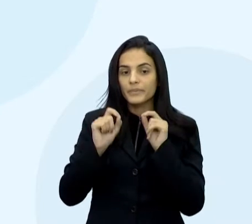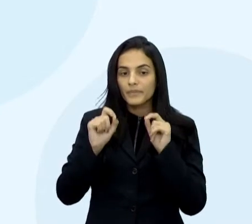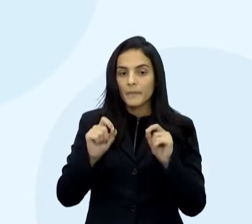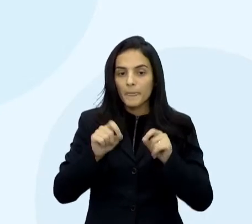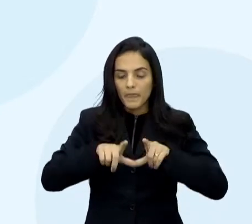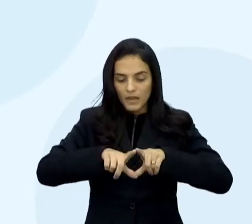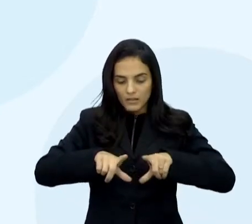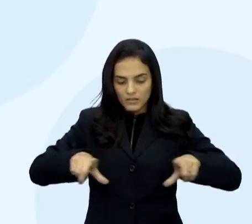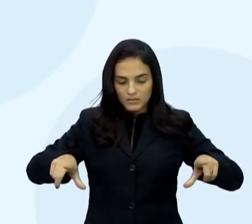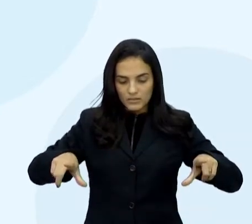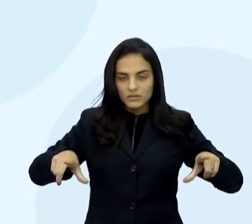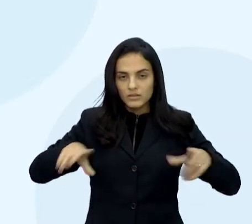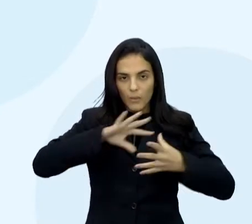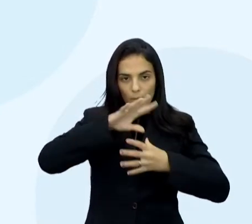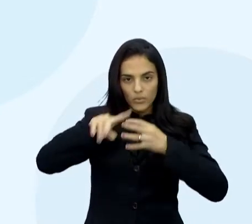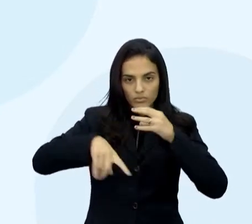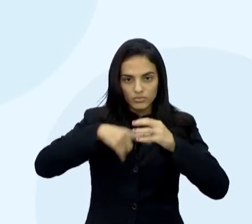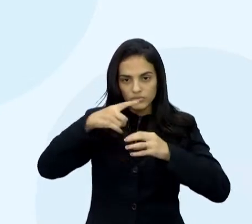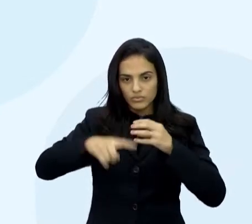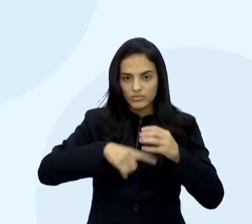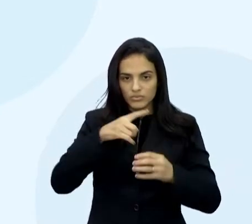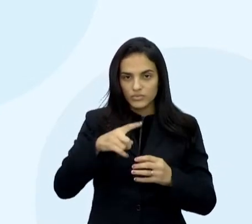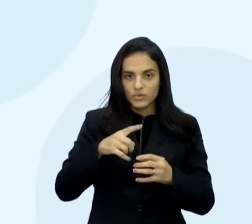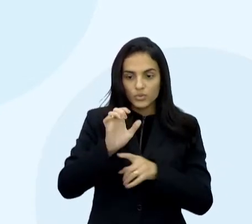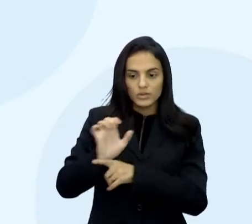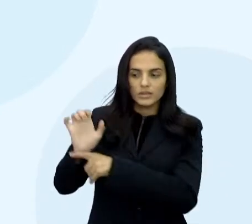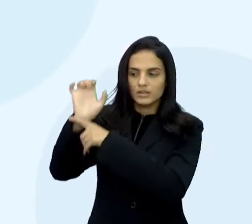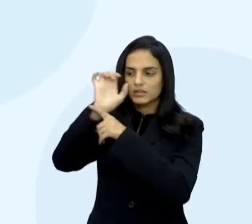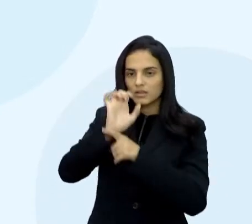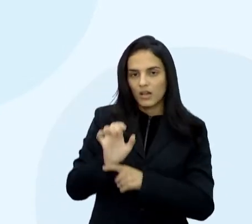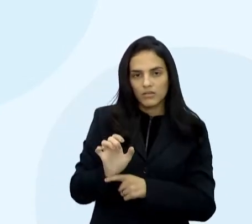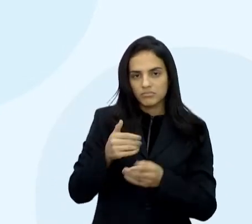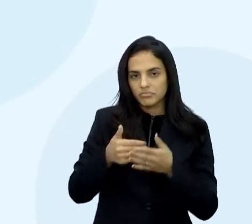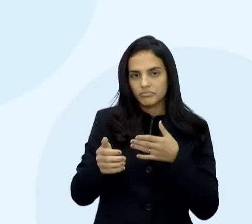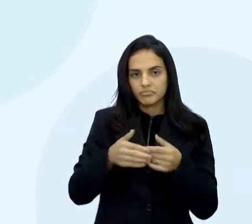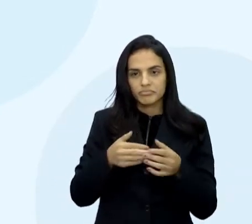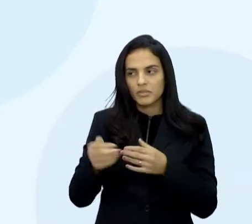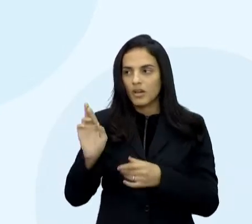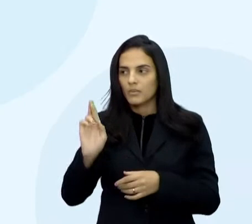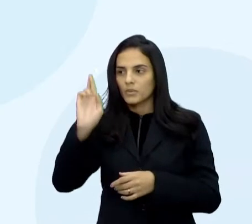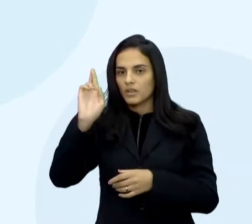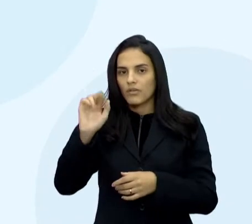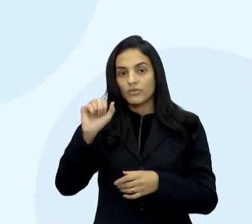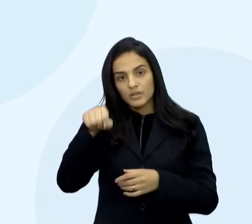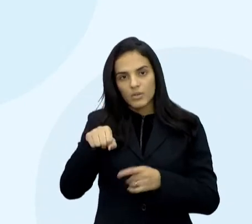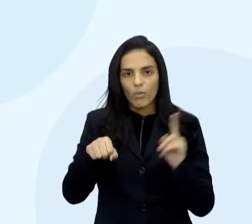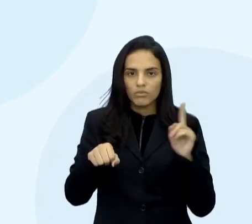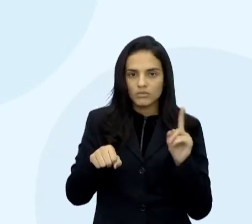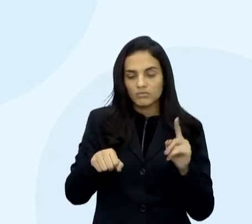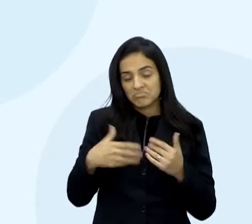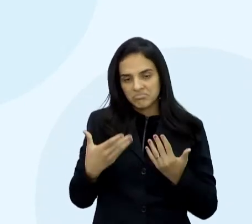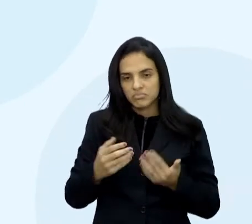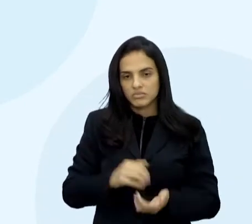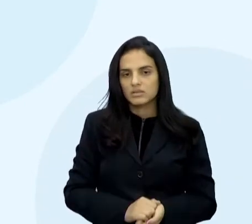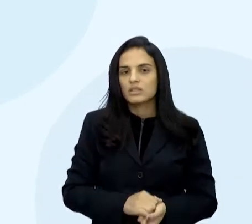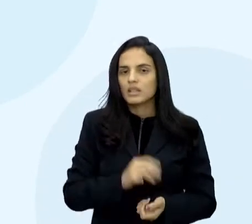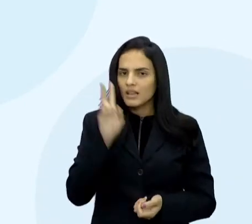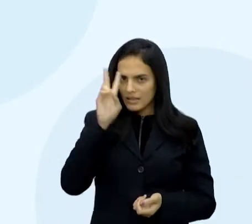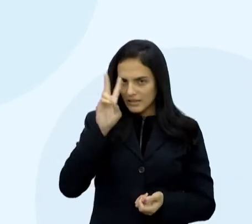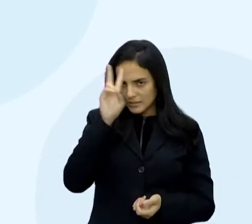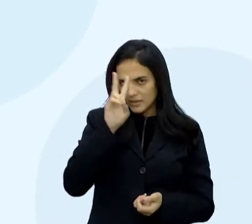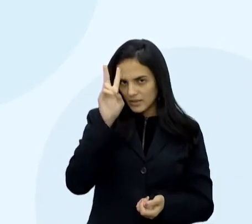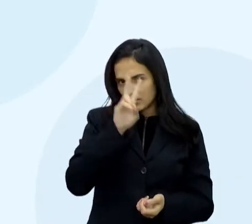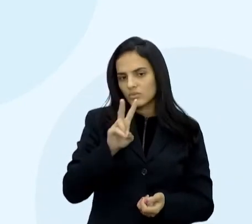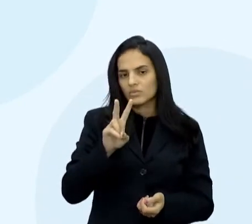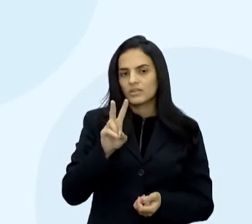superfície terrestre de domínio de um Estado, seja ele soberano ou não. Lembrando que Estado ali está